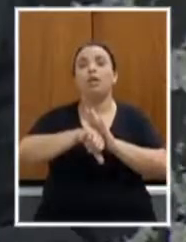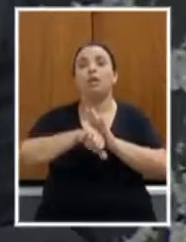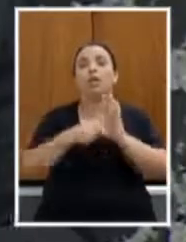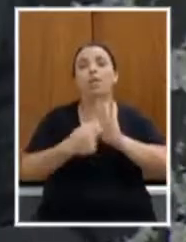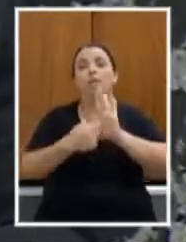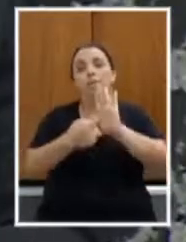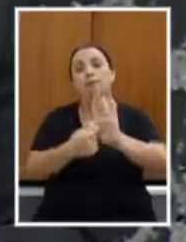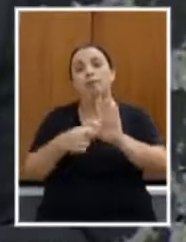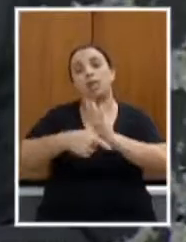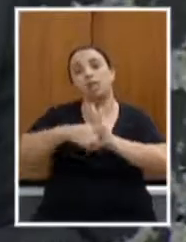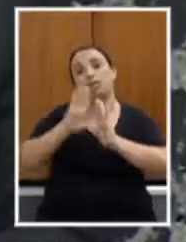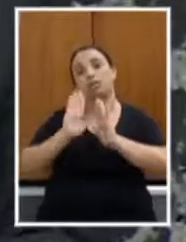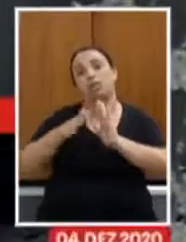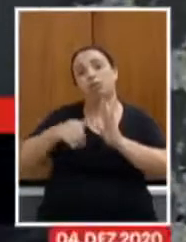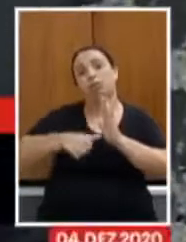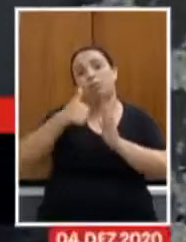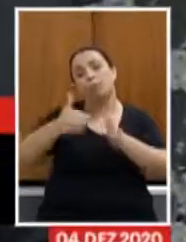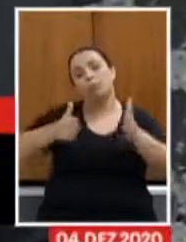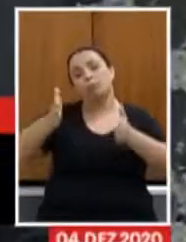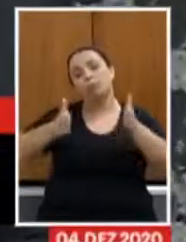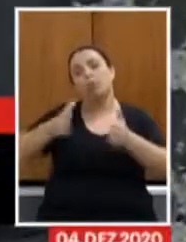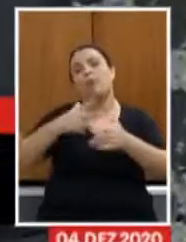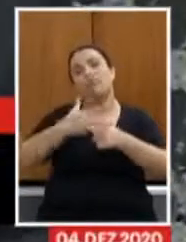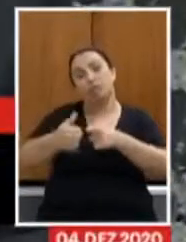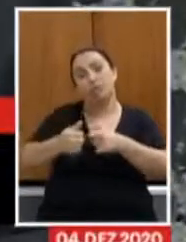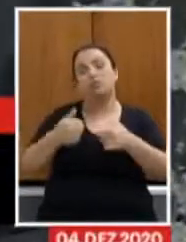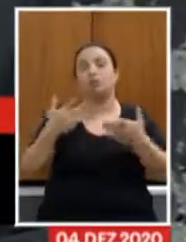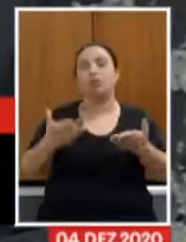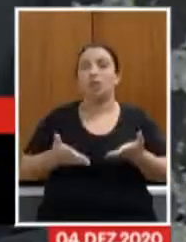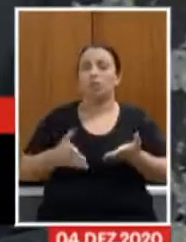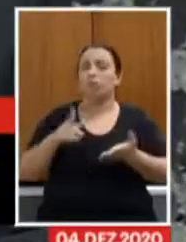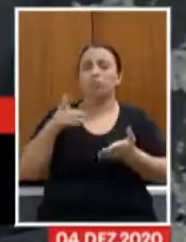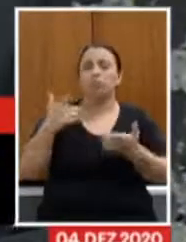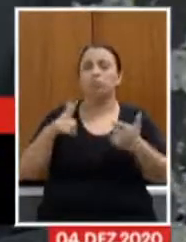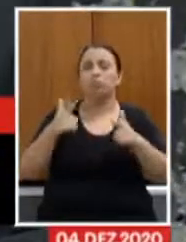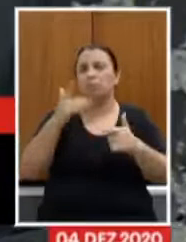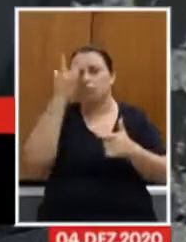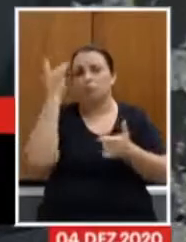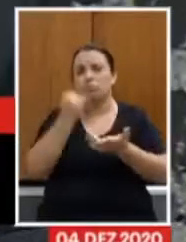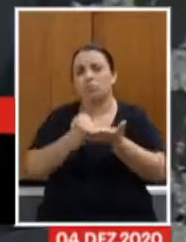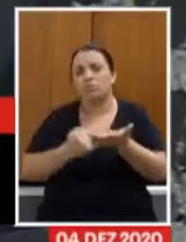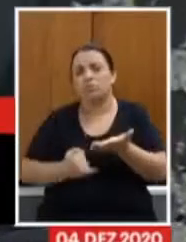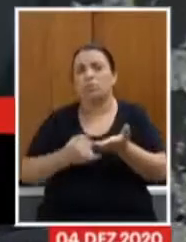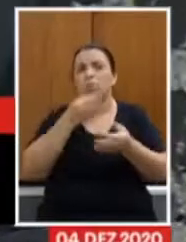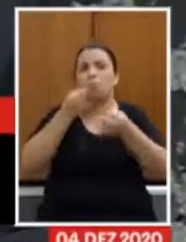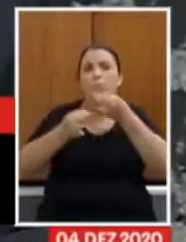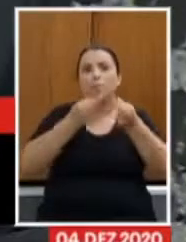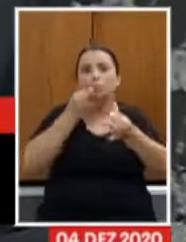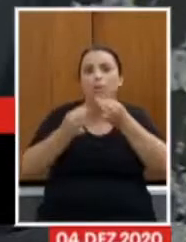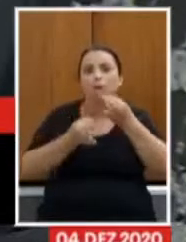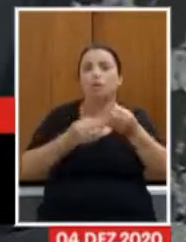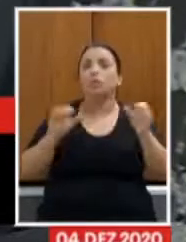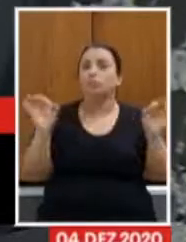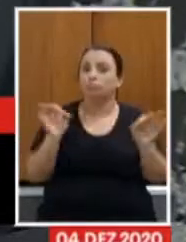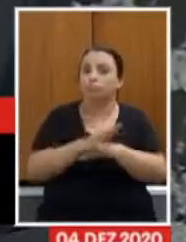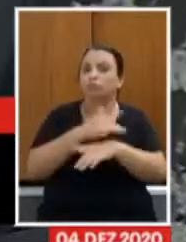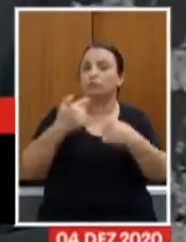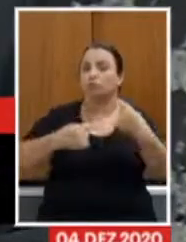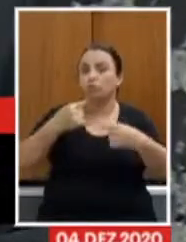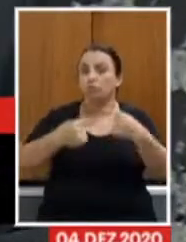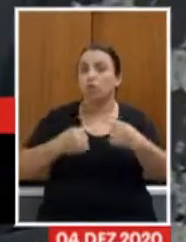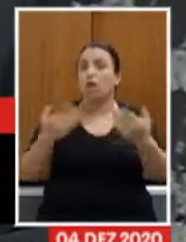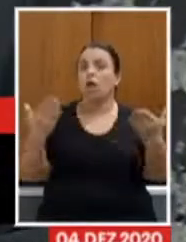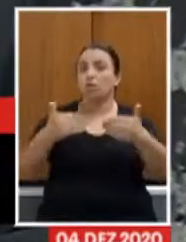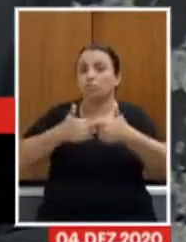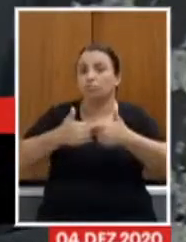em primeiro turno. Em discussão o projeto, não há oradores inscritos, encerra-se a discussão. A presidência vai submeter a matéria à votação